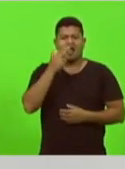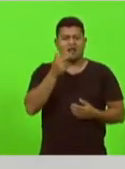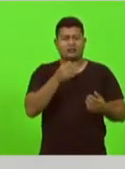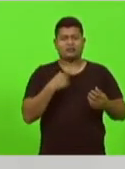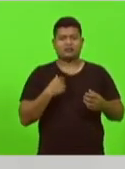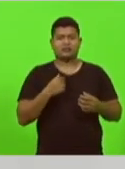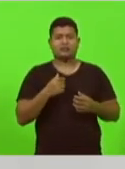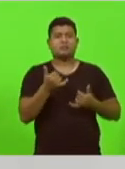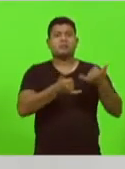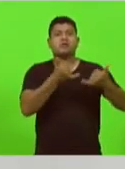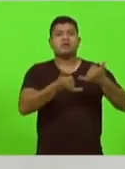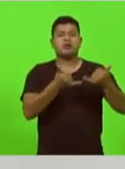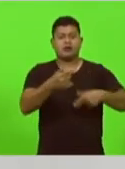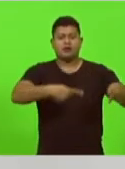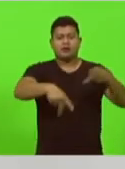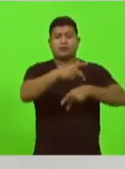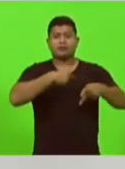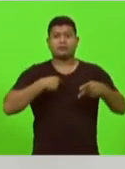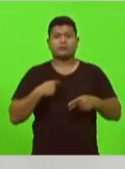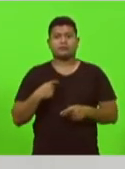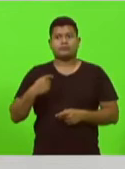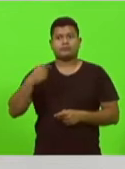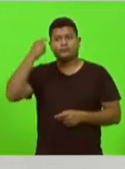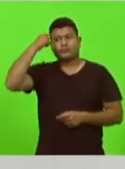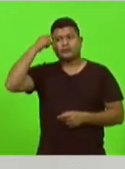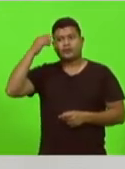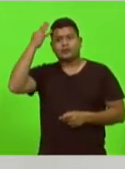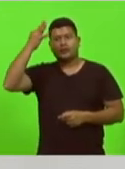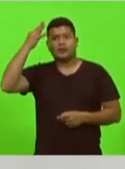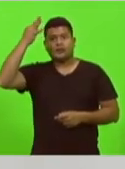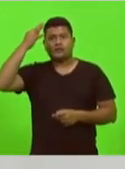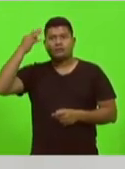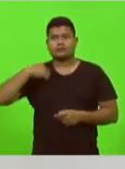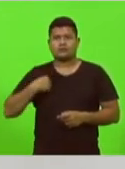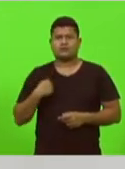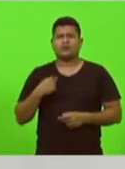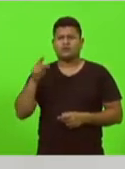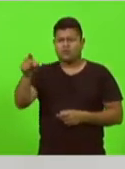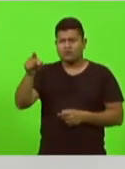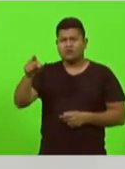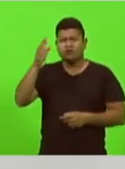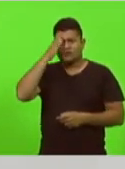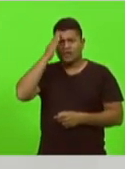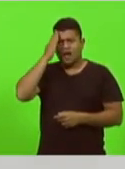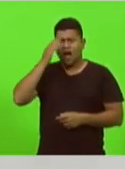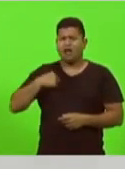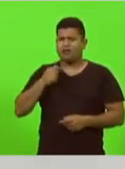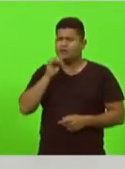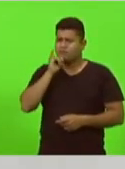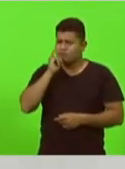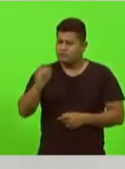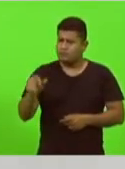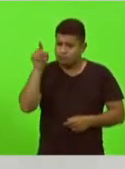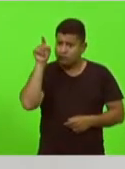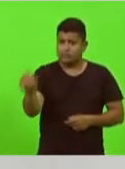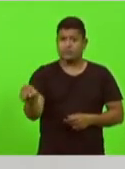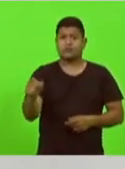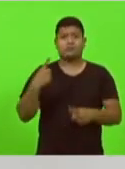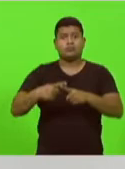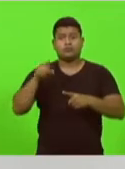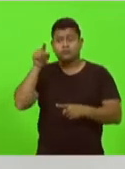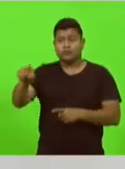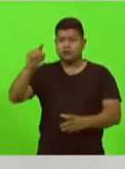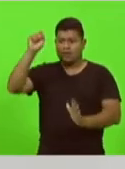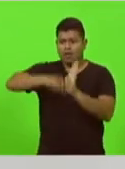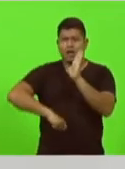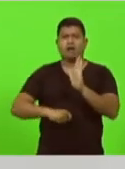a sua teoria, juiz, se a sua, o senhor sabe muito bem que eu estou falando com o senhor, e o senhor sabe quem que é, pois foi o senhor que assinou que a